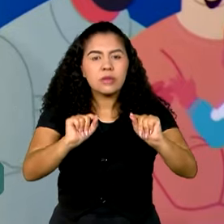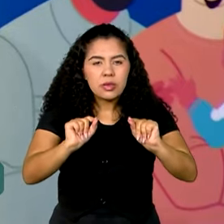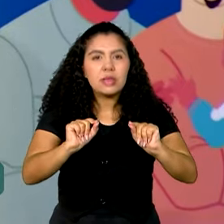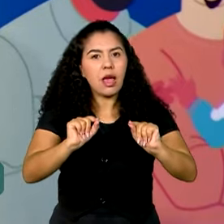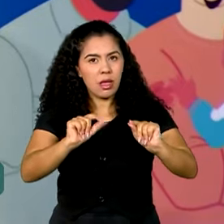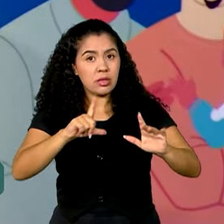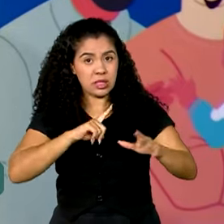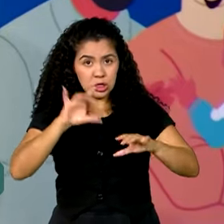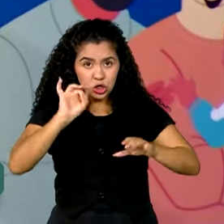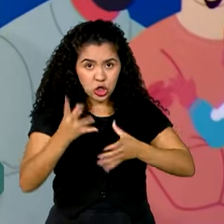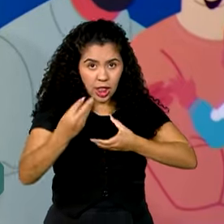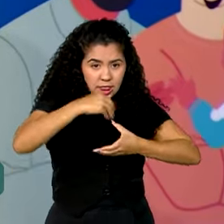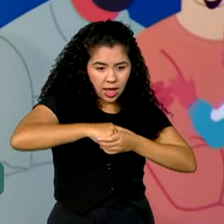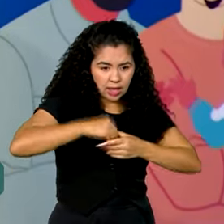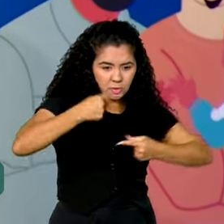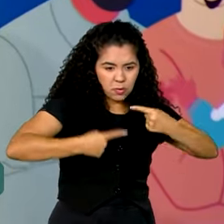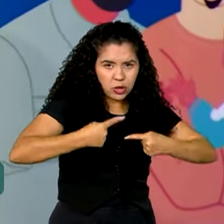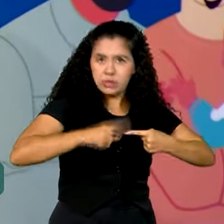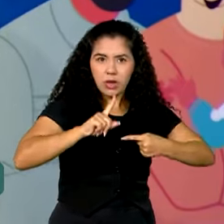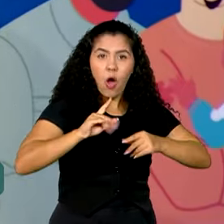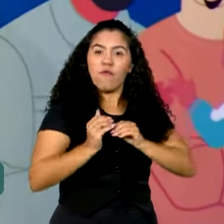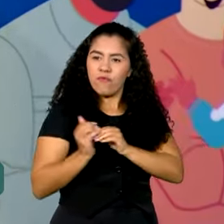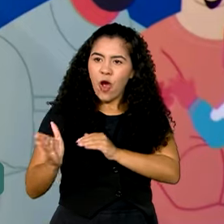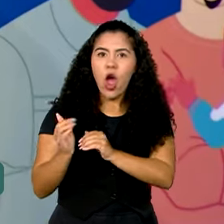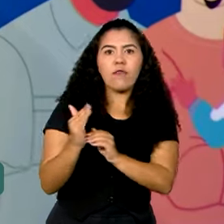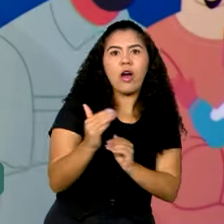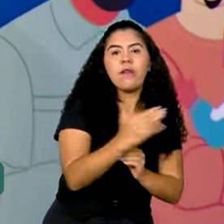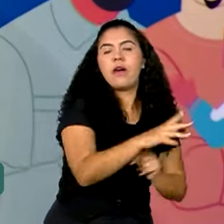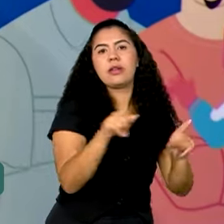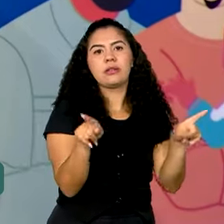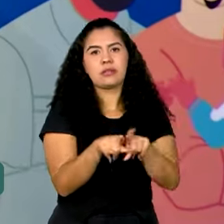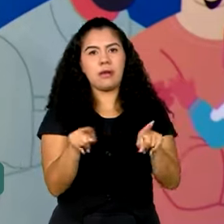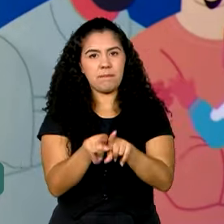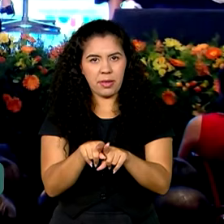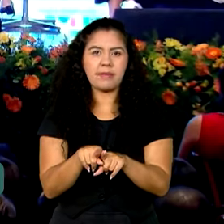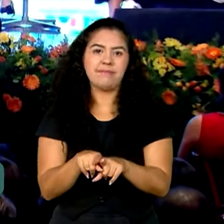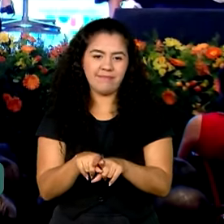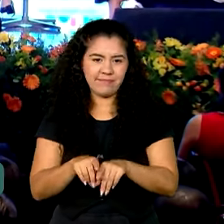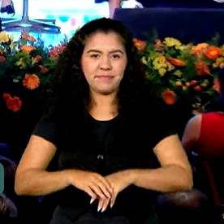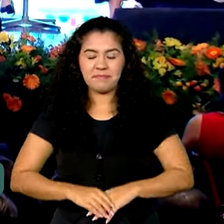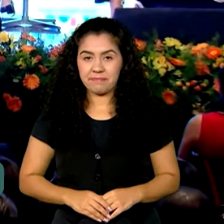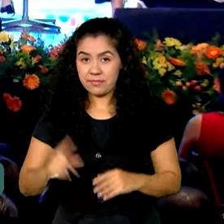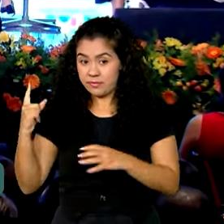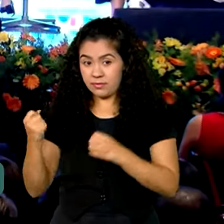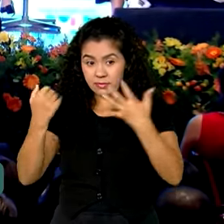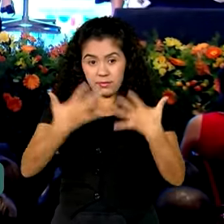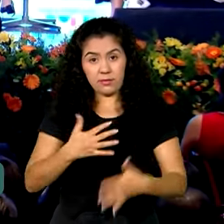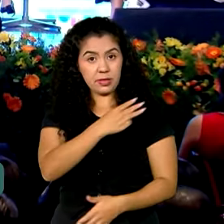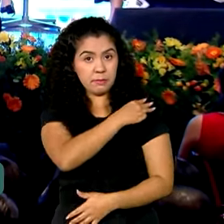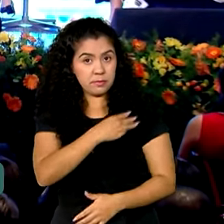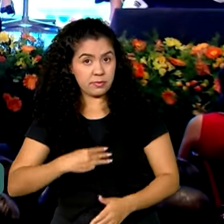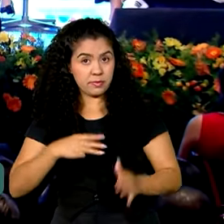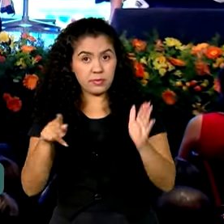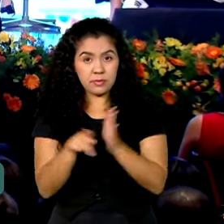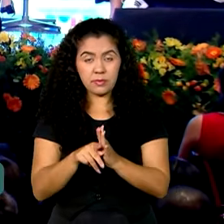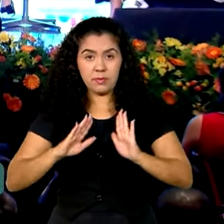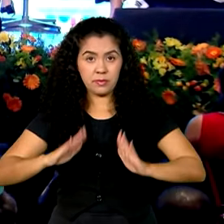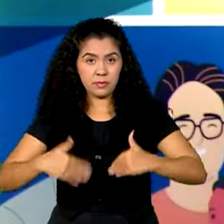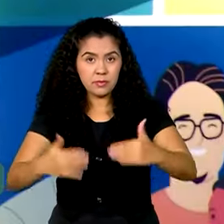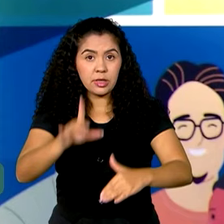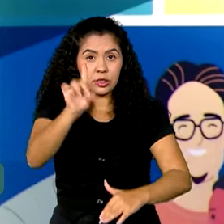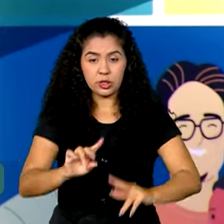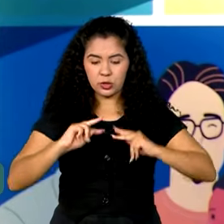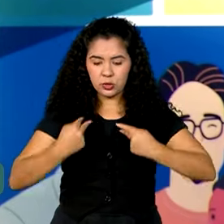políticas internas, mas em toda a cultura organizacional. Já o ministro dos Direitos Humanos, Silvio